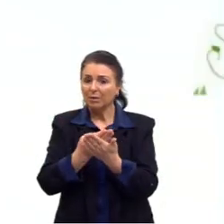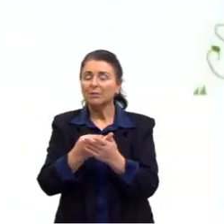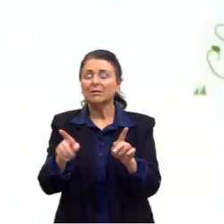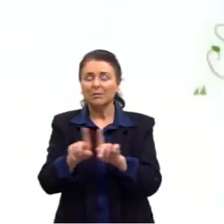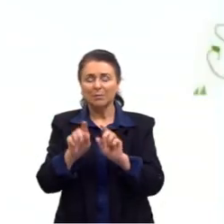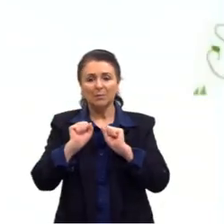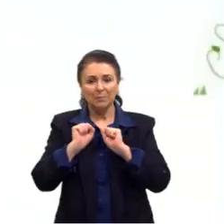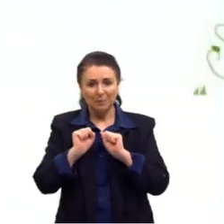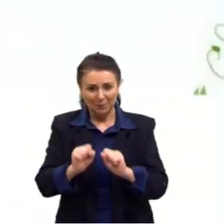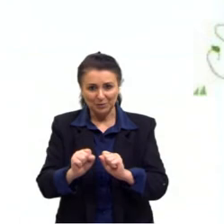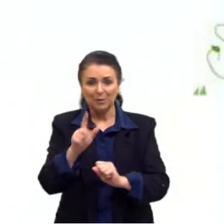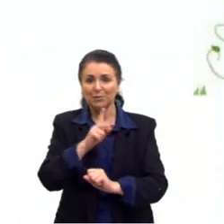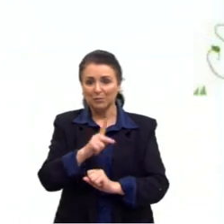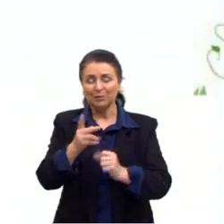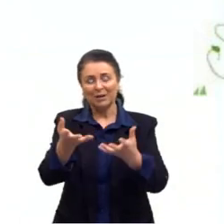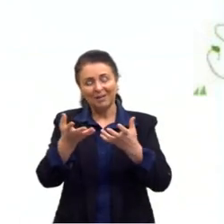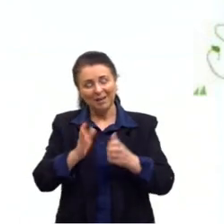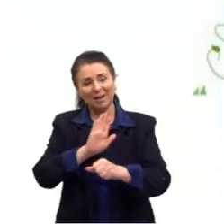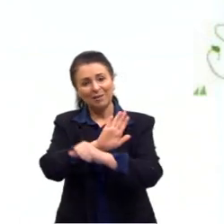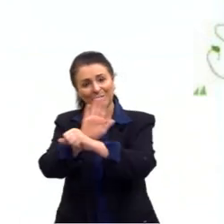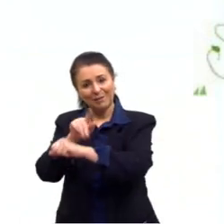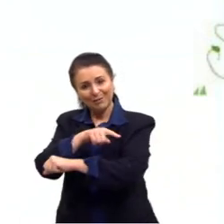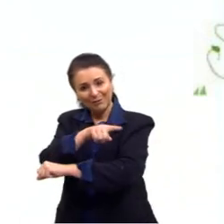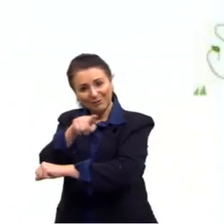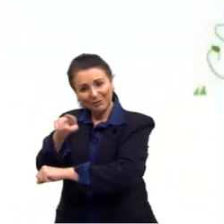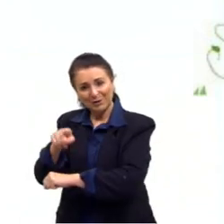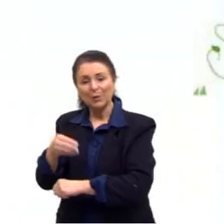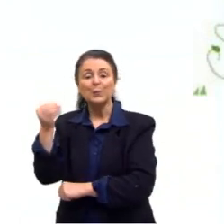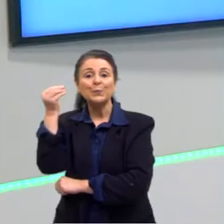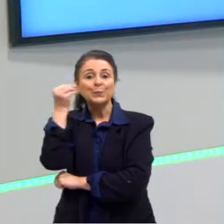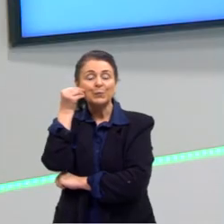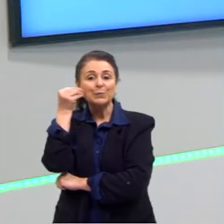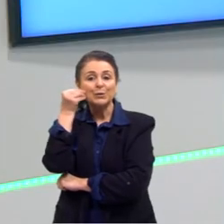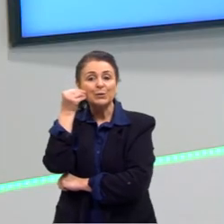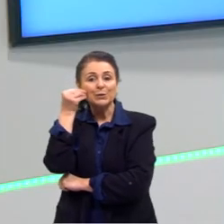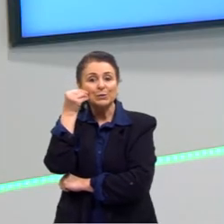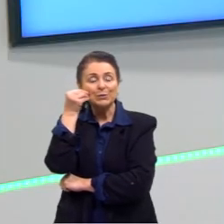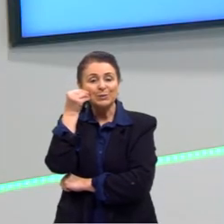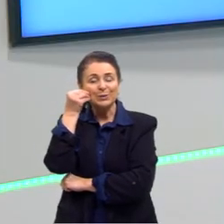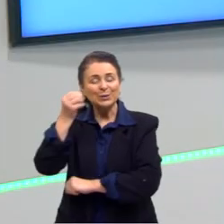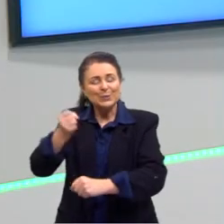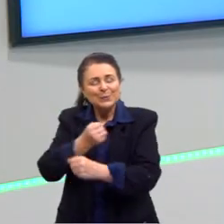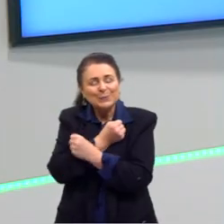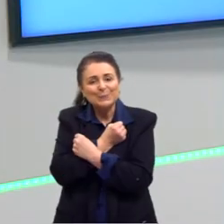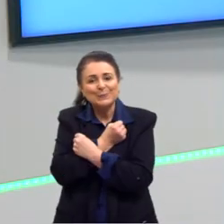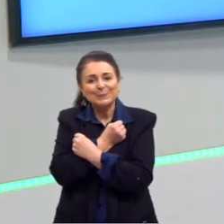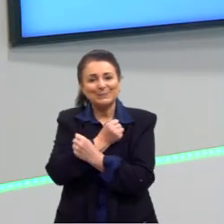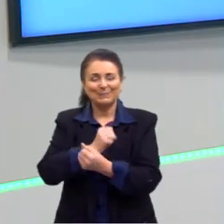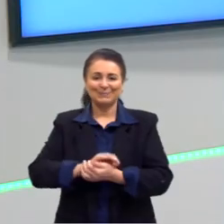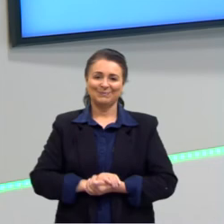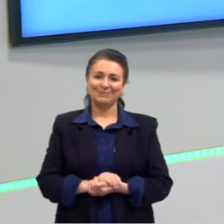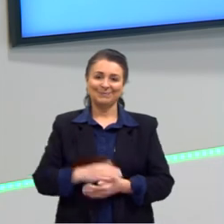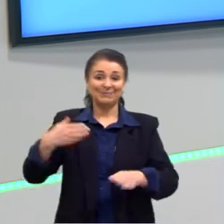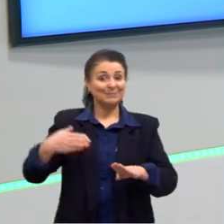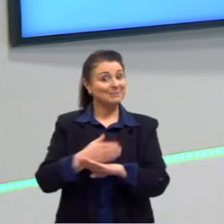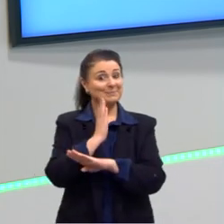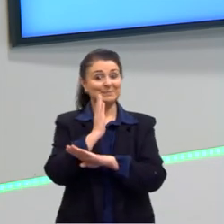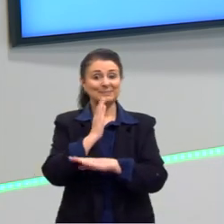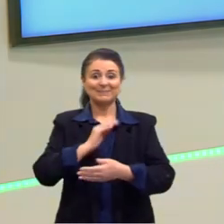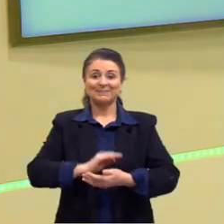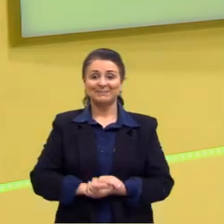estou à disposição para ajudá-los tá gente um beijão e um forte abraço partiu